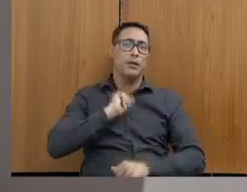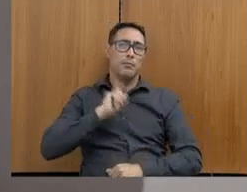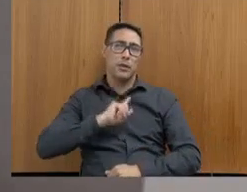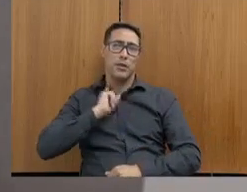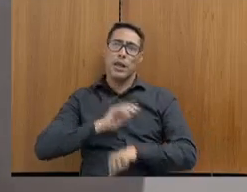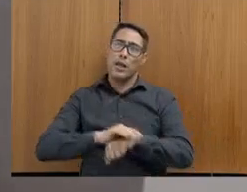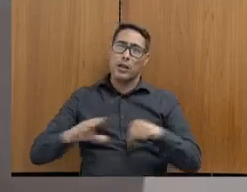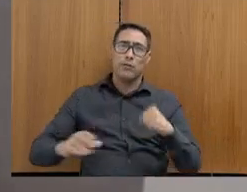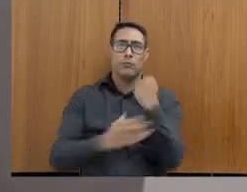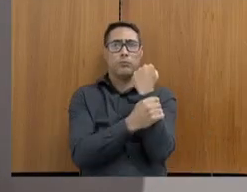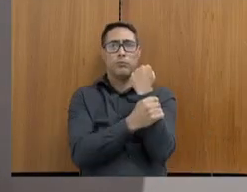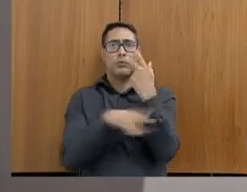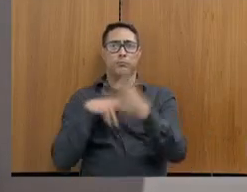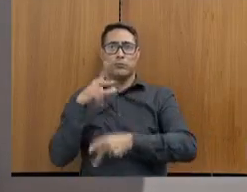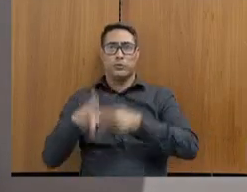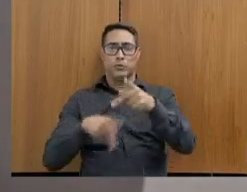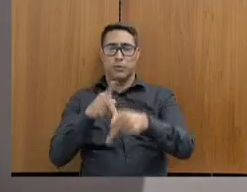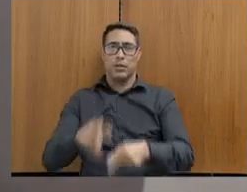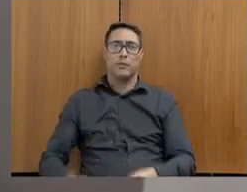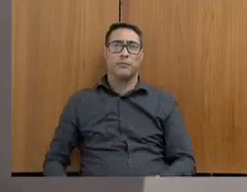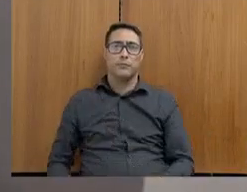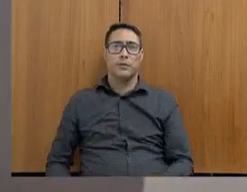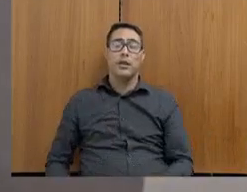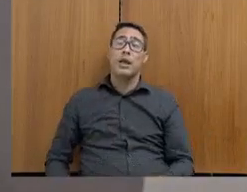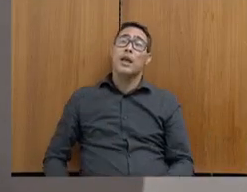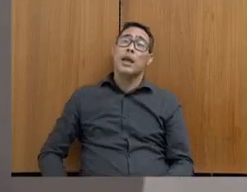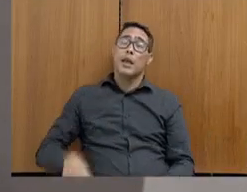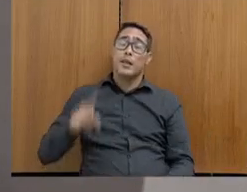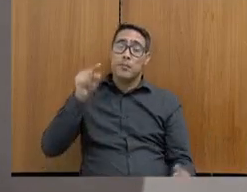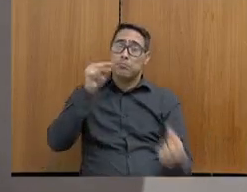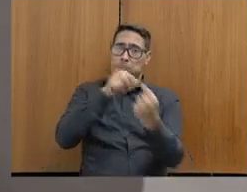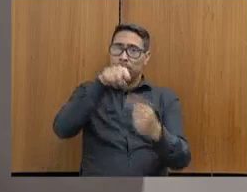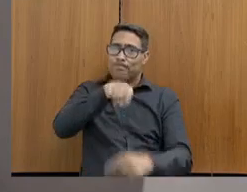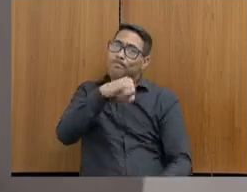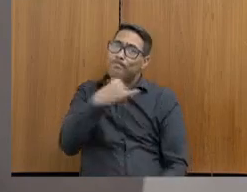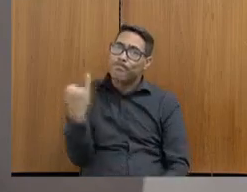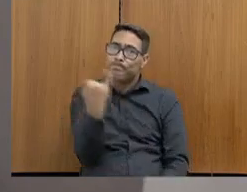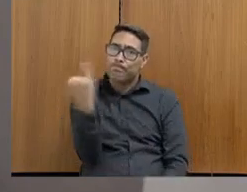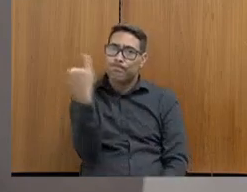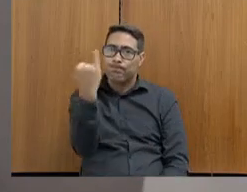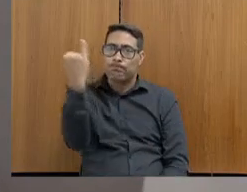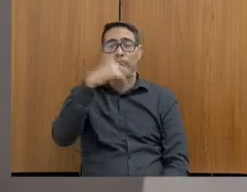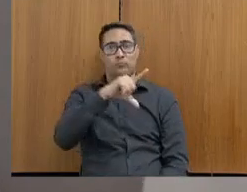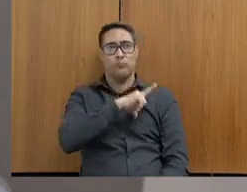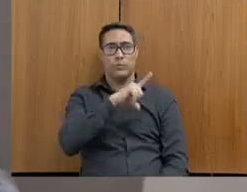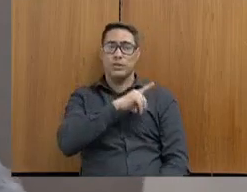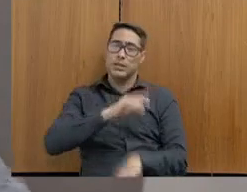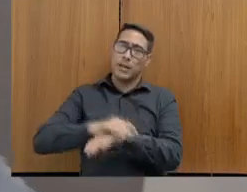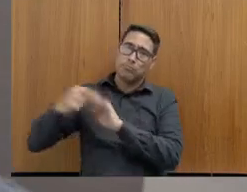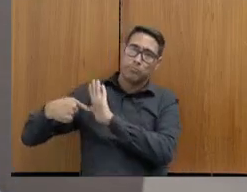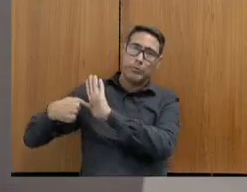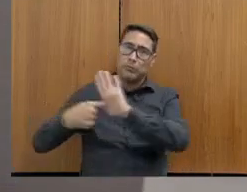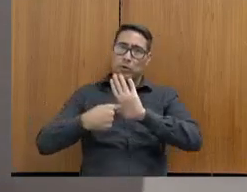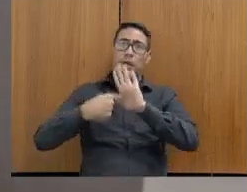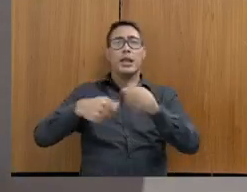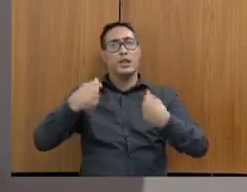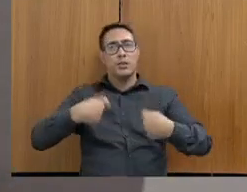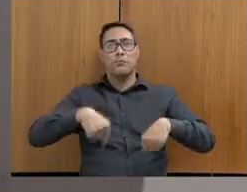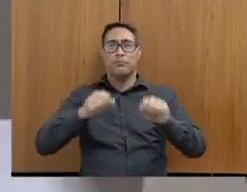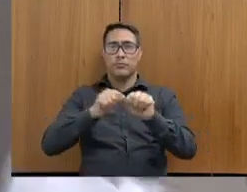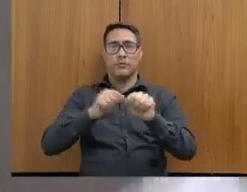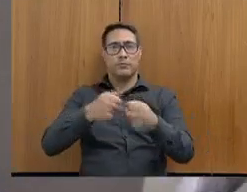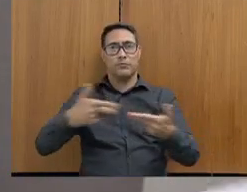né então é esse ponto eu acho que é um ponto de extrema importância e destaque nós temos que fazer